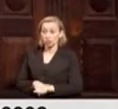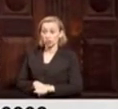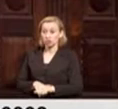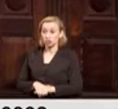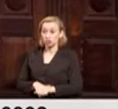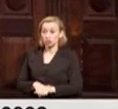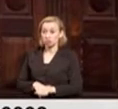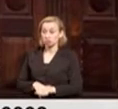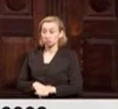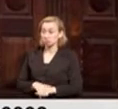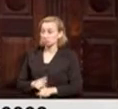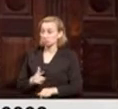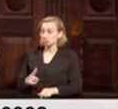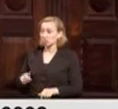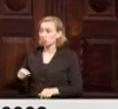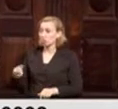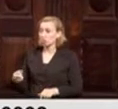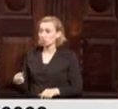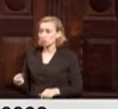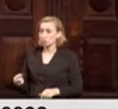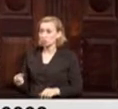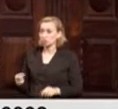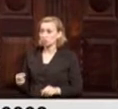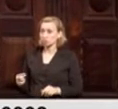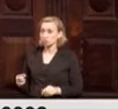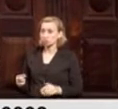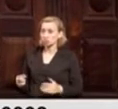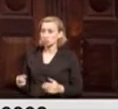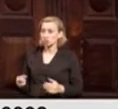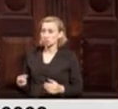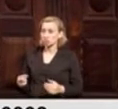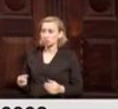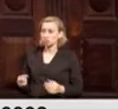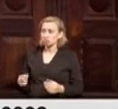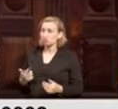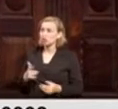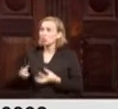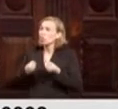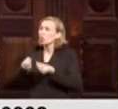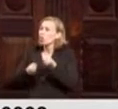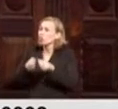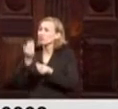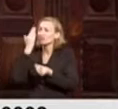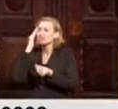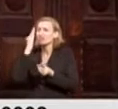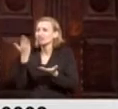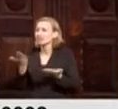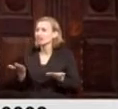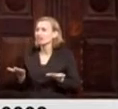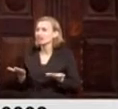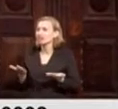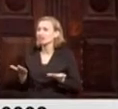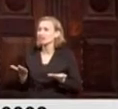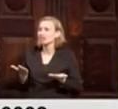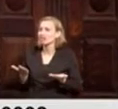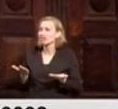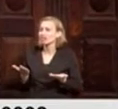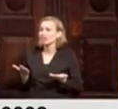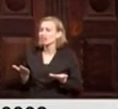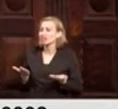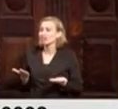o desrespeito entre os poderes. Não dá para entender esta lógica de raciocínio implementada aqui pela base do governo e pela